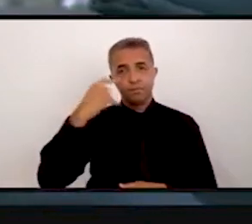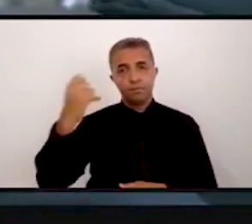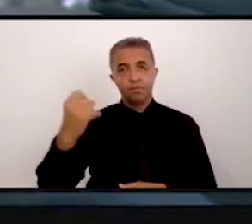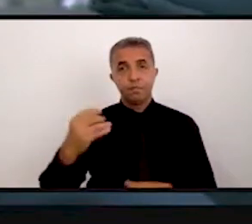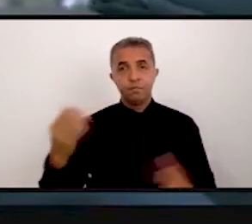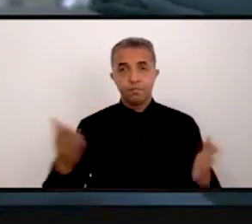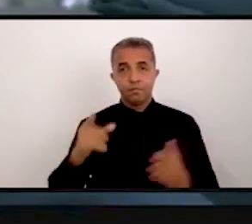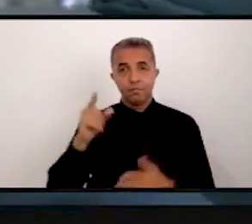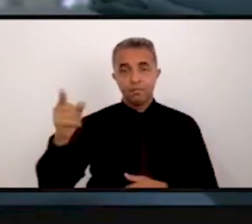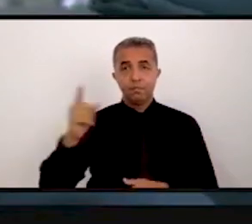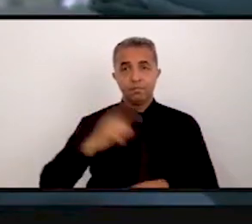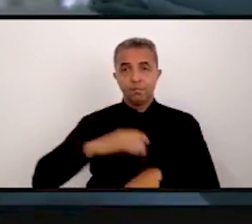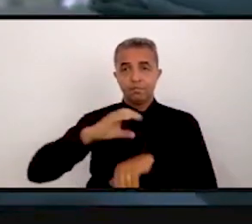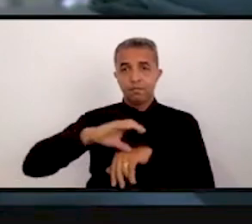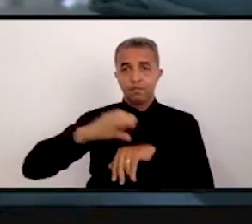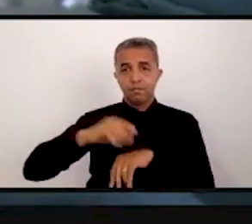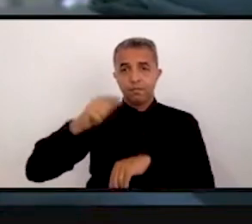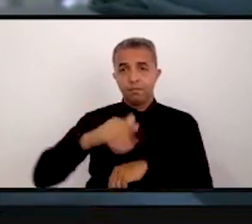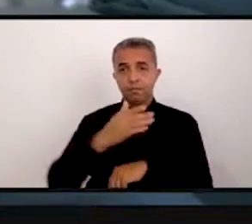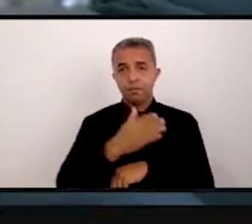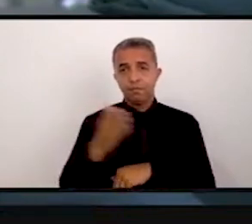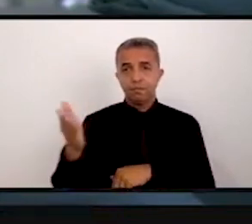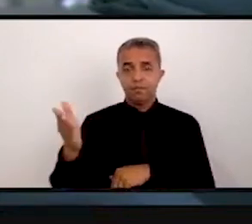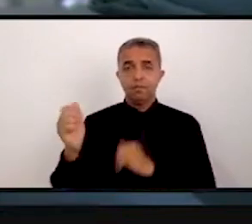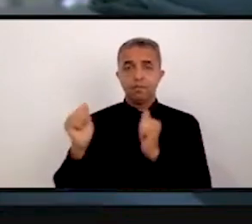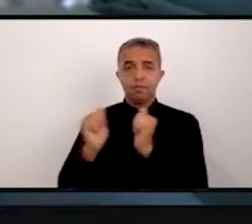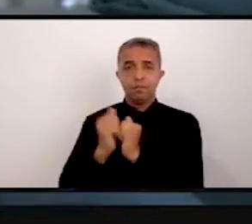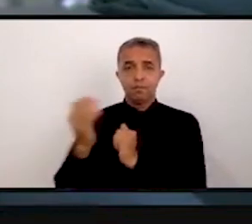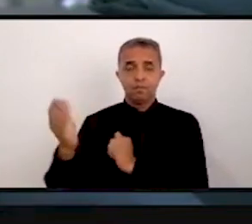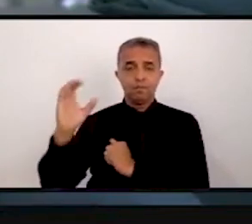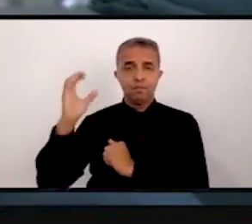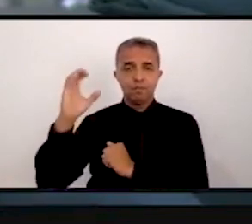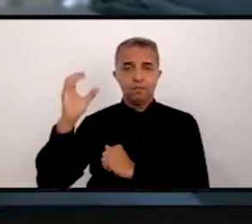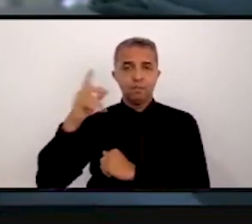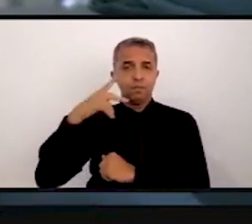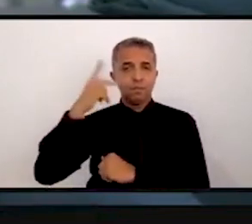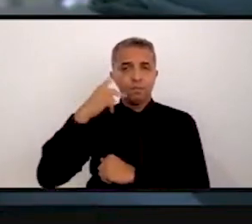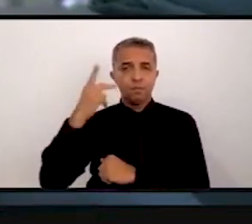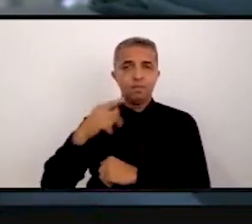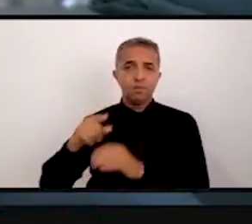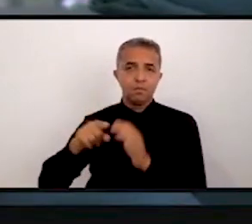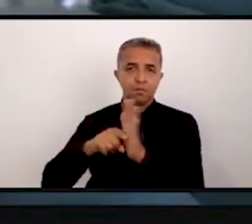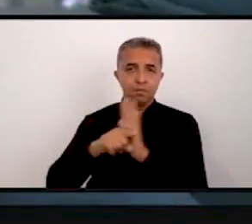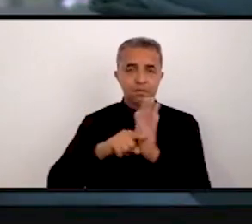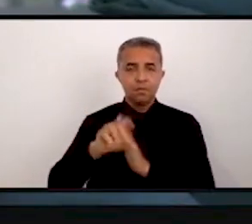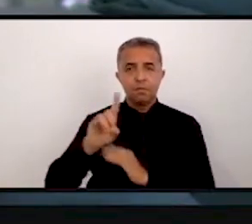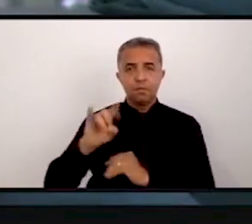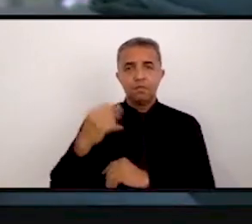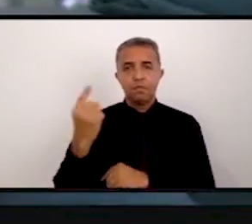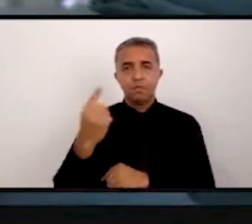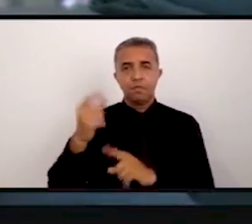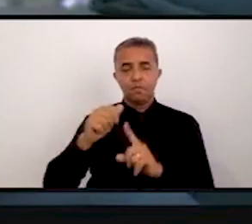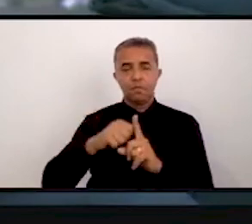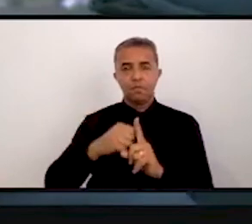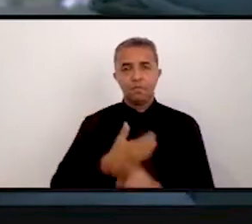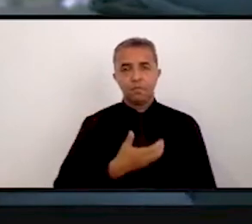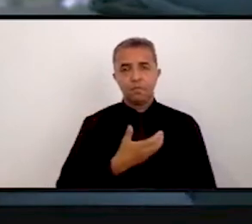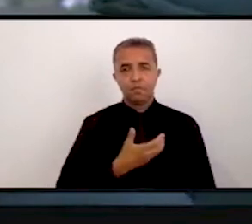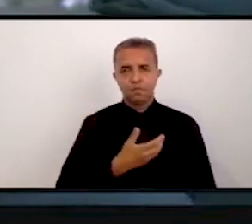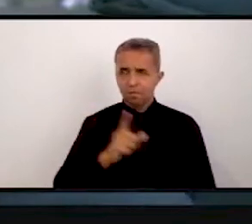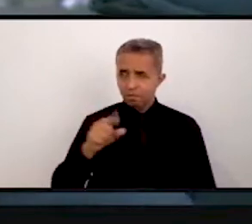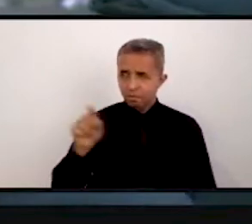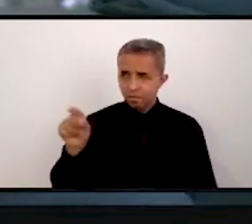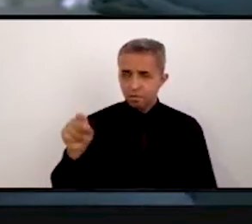novamente com esse cientista político, consultor, que virá aqui no dia 1º de dezembro. É isso, né, Sueli?